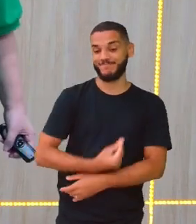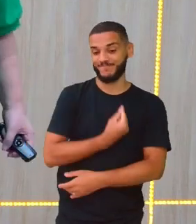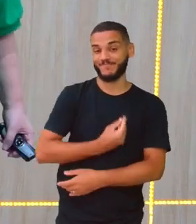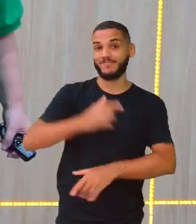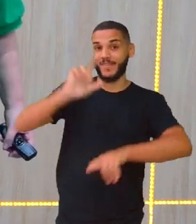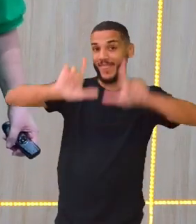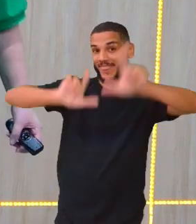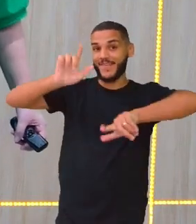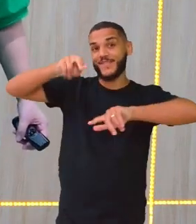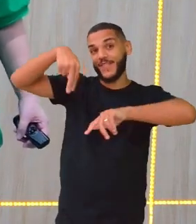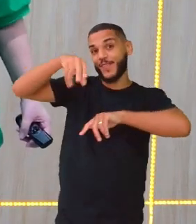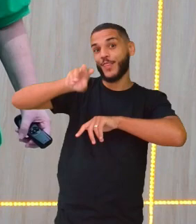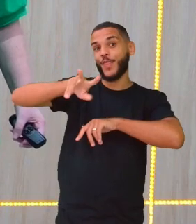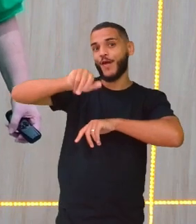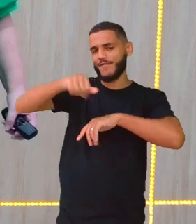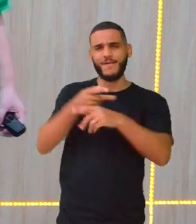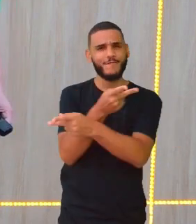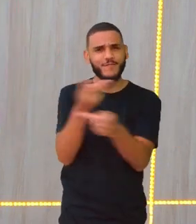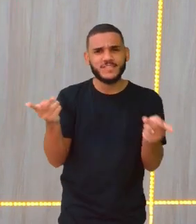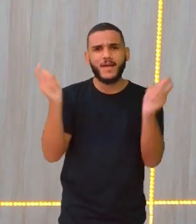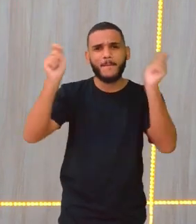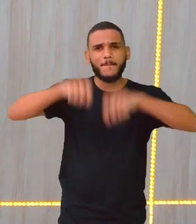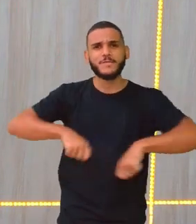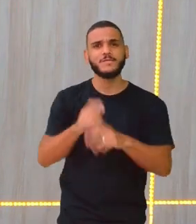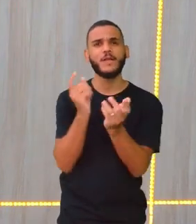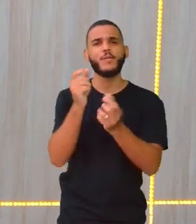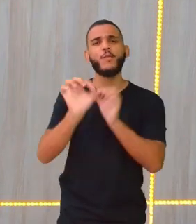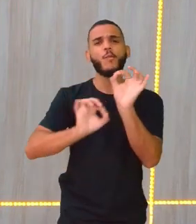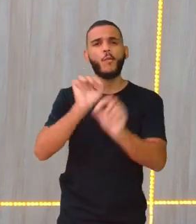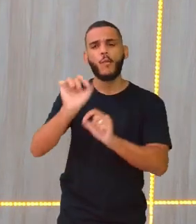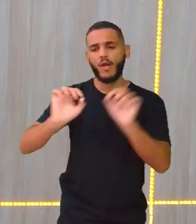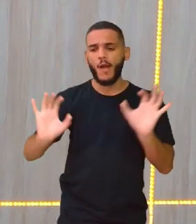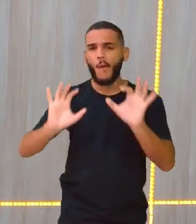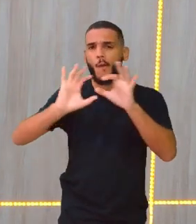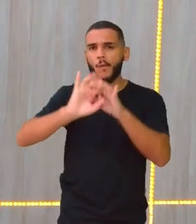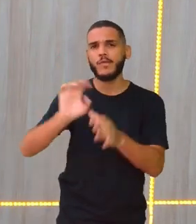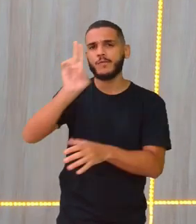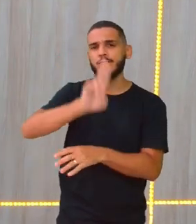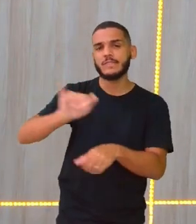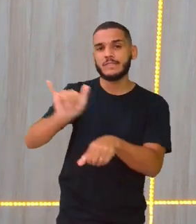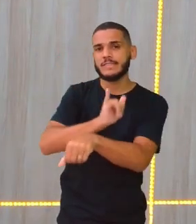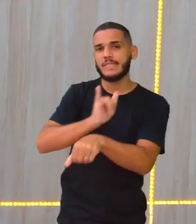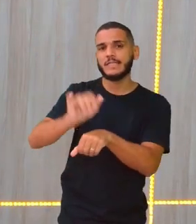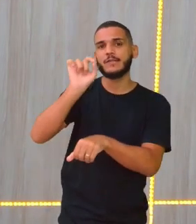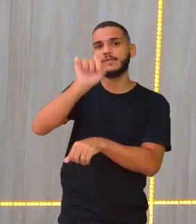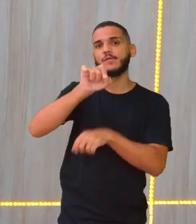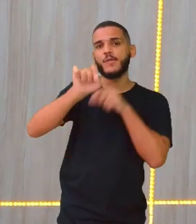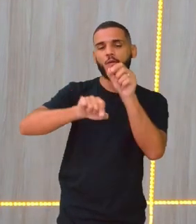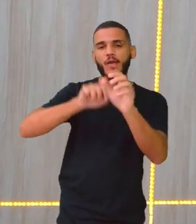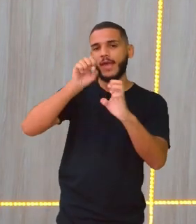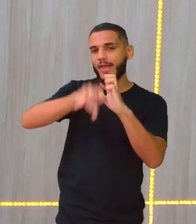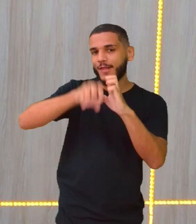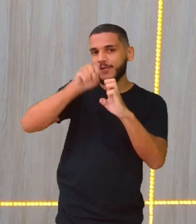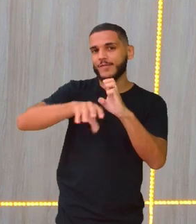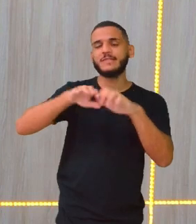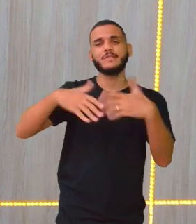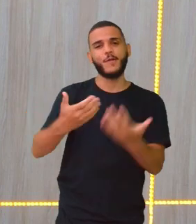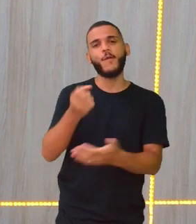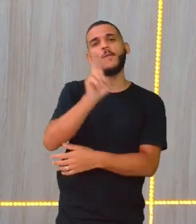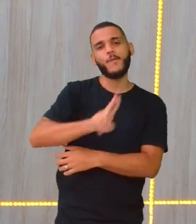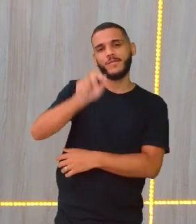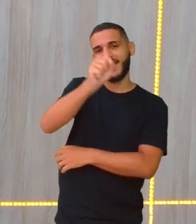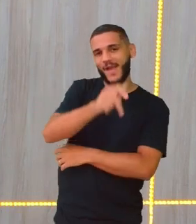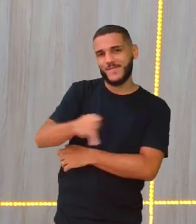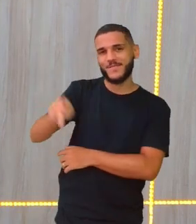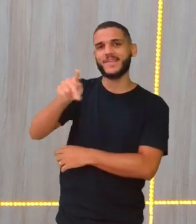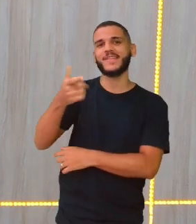TV Nova, que você pode conectar através do Educa Recife, pelo aplicativo,